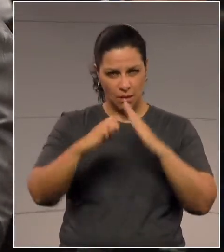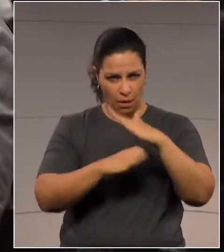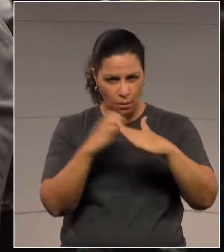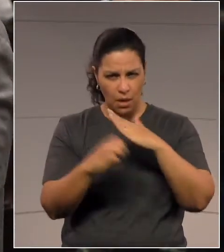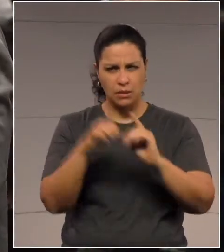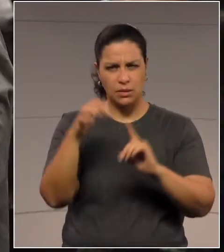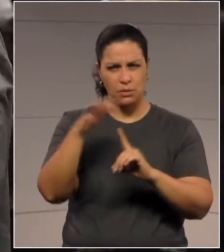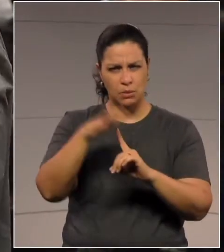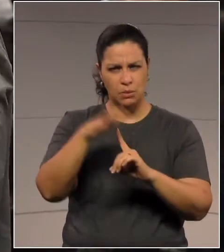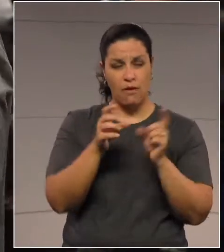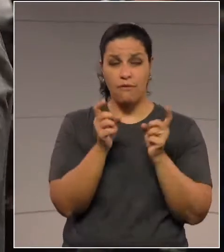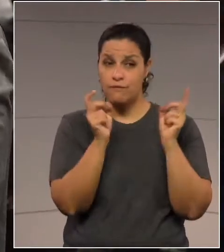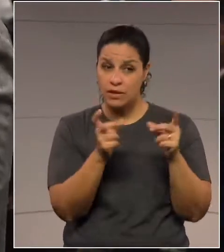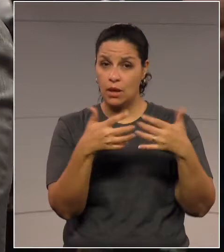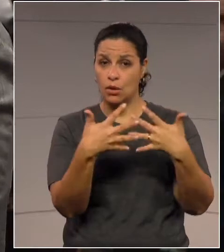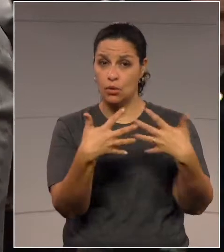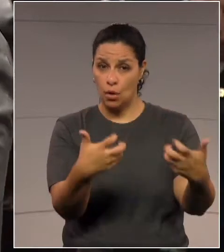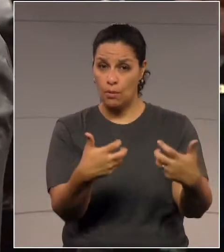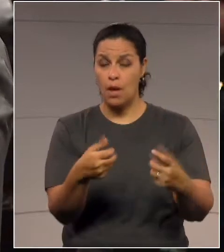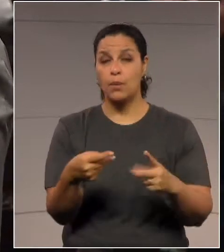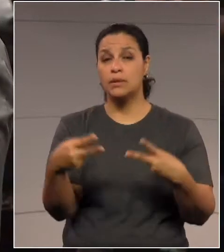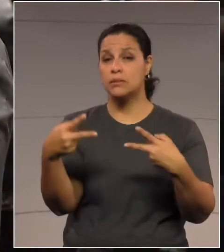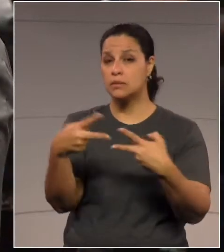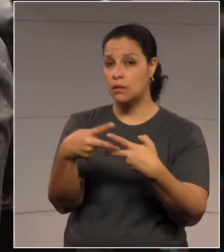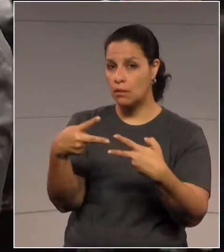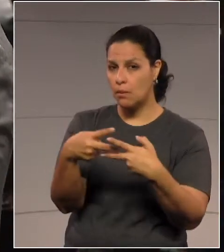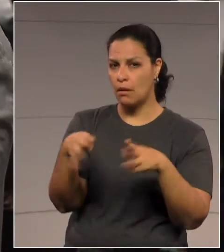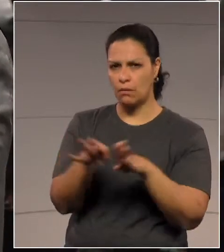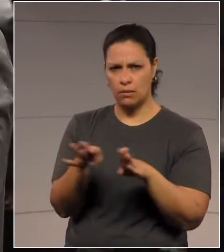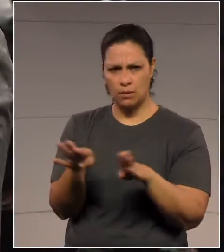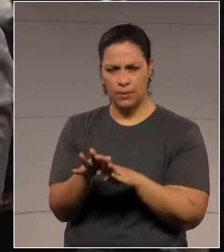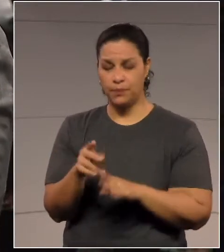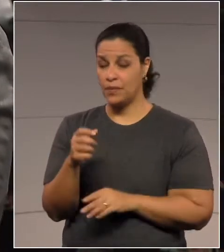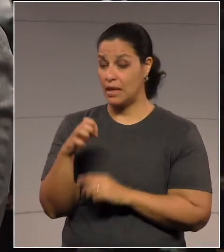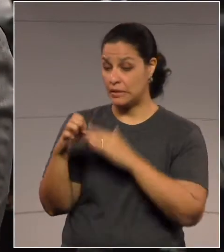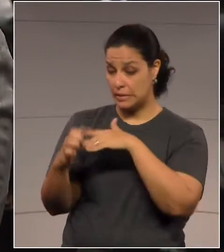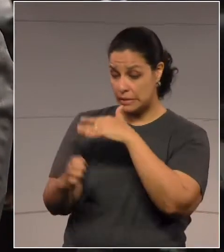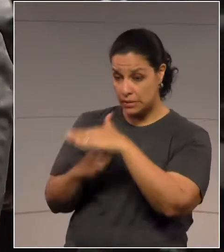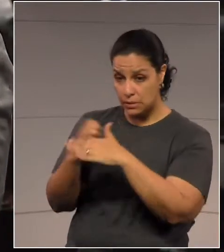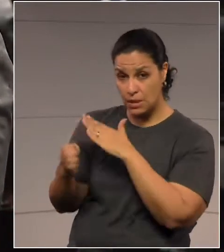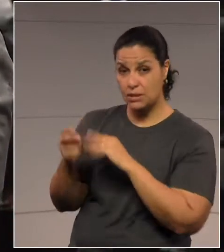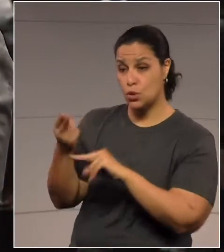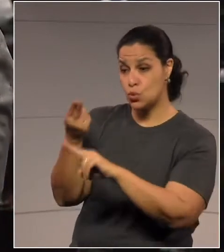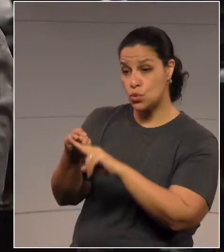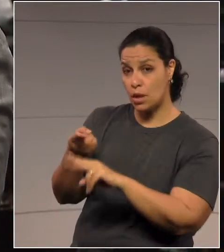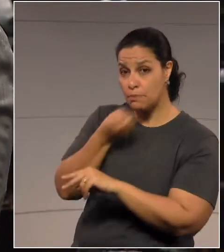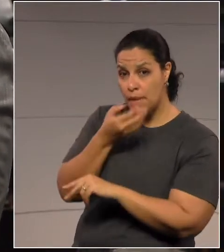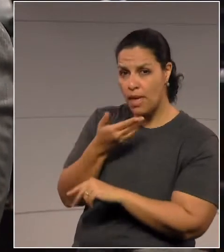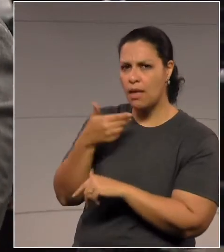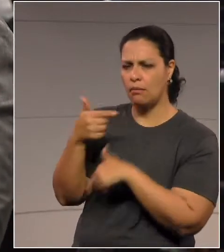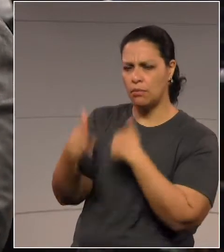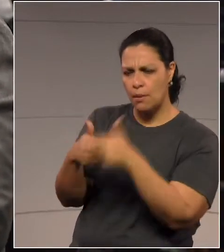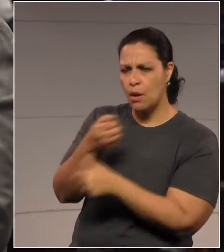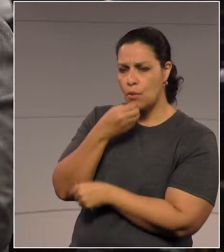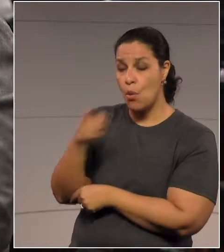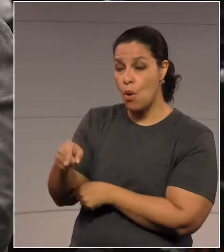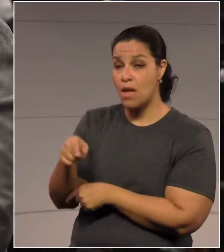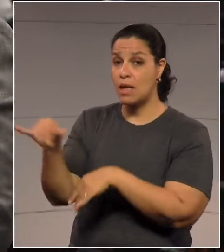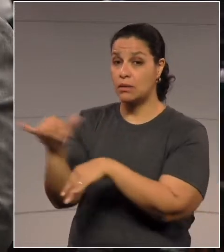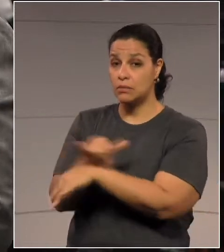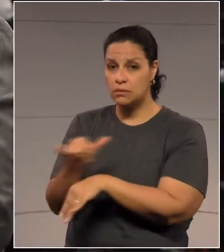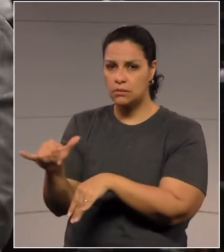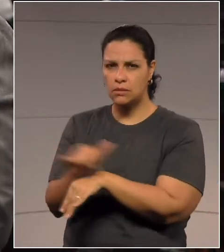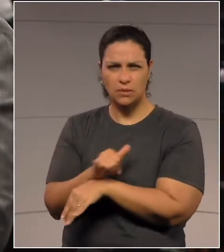Copel e Sanepar. Empresas que, se bem utilizadas, são uma